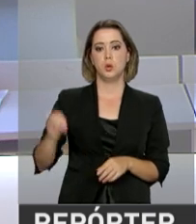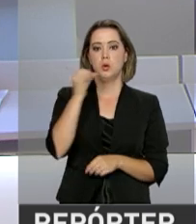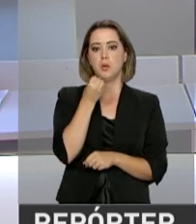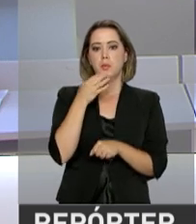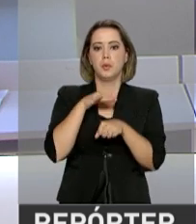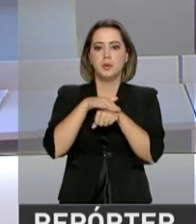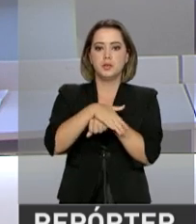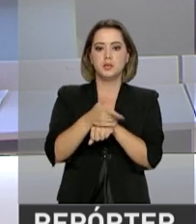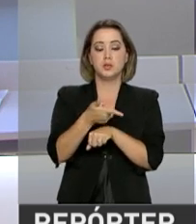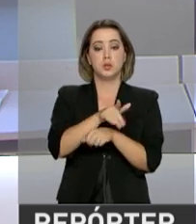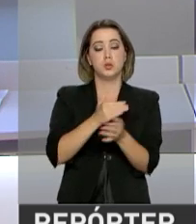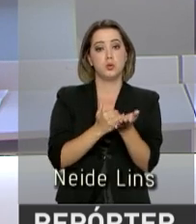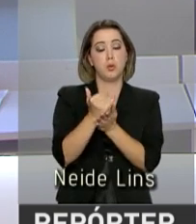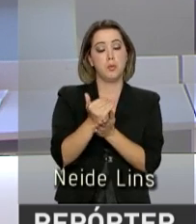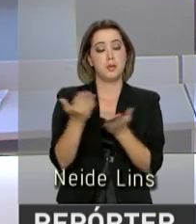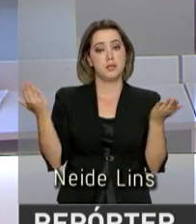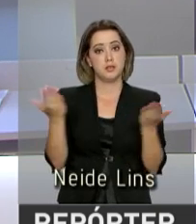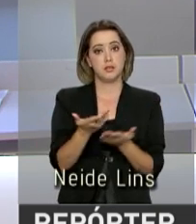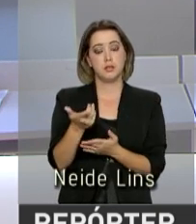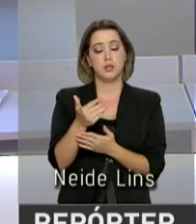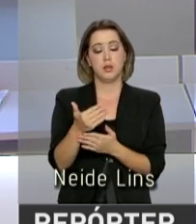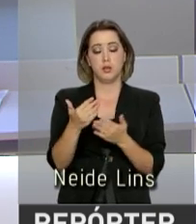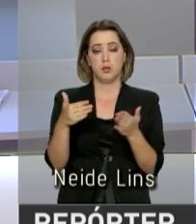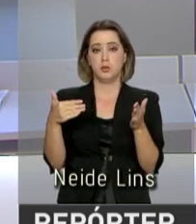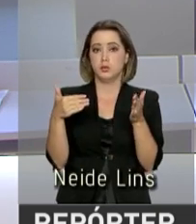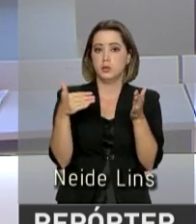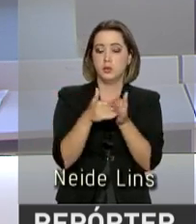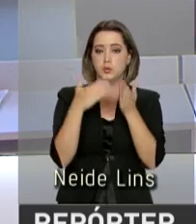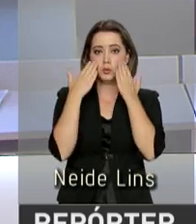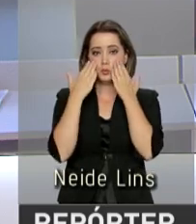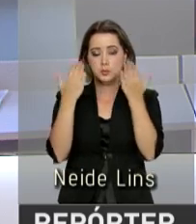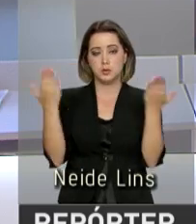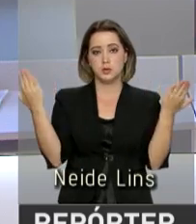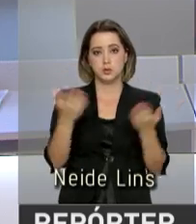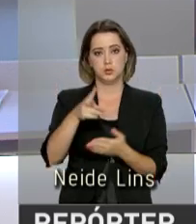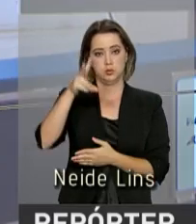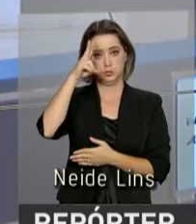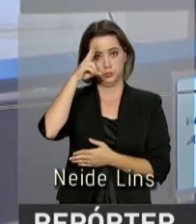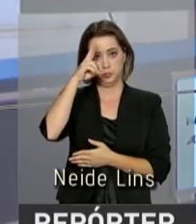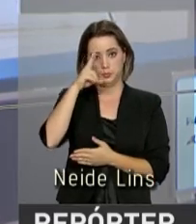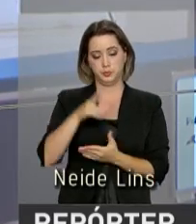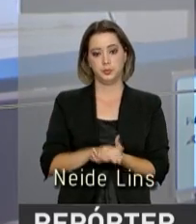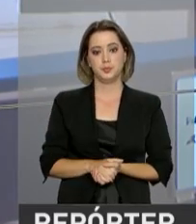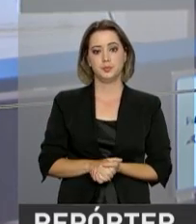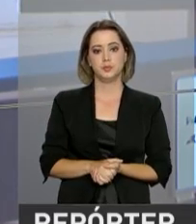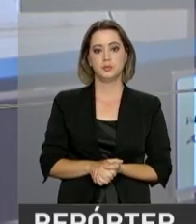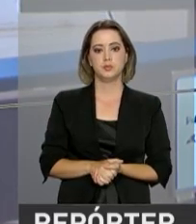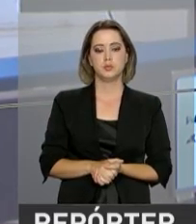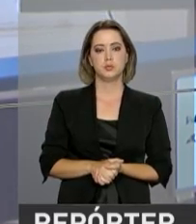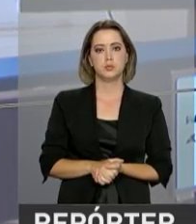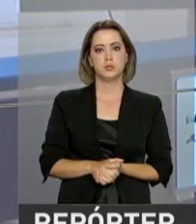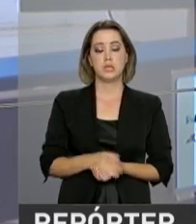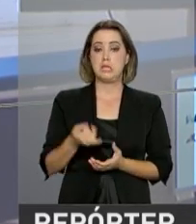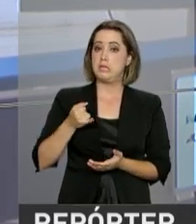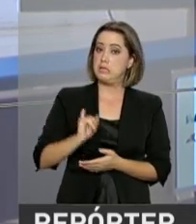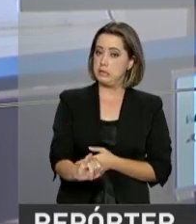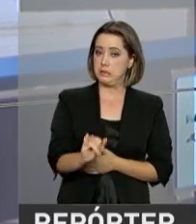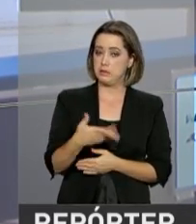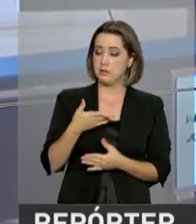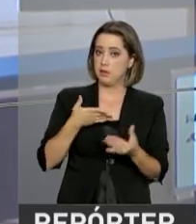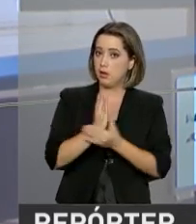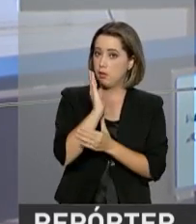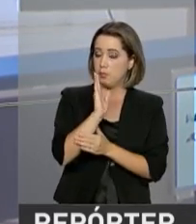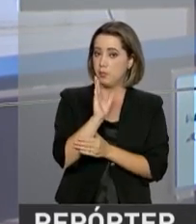Olá, boa noite. Começa agora a última edição desta segunda-feira do Repórter NBR. Caso a proposta de reforma